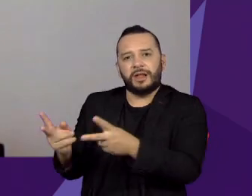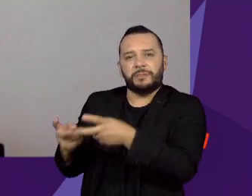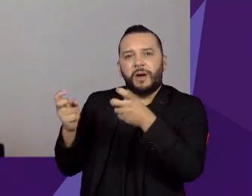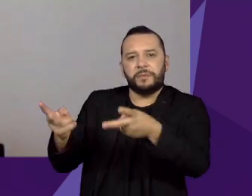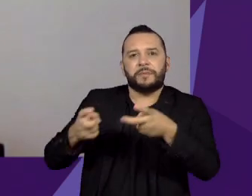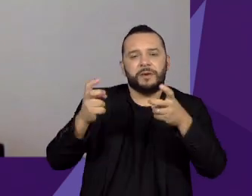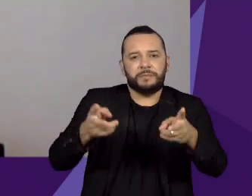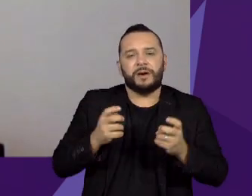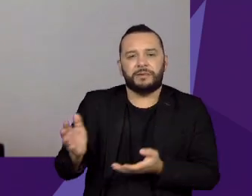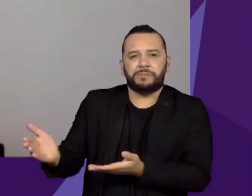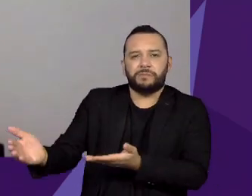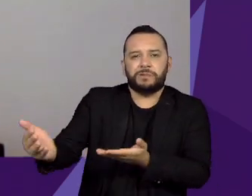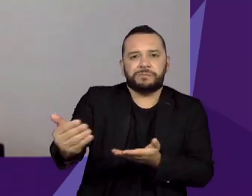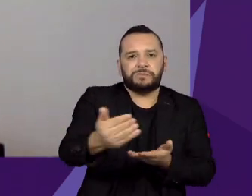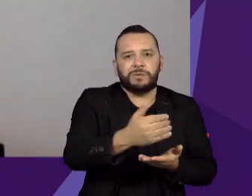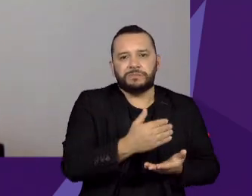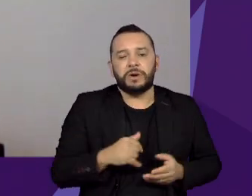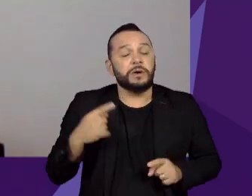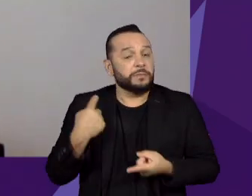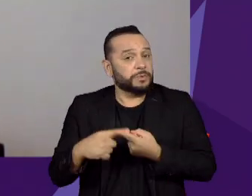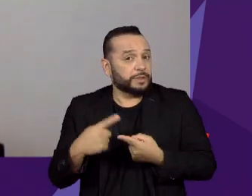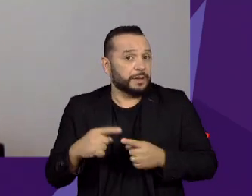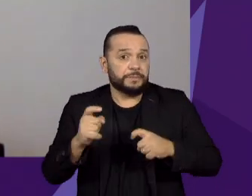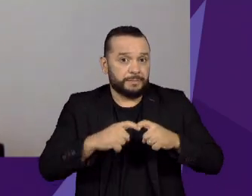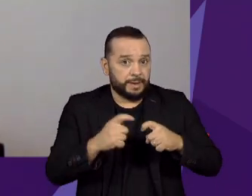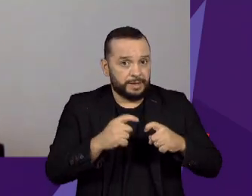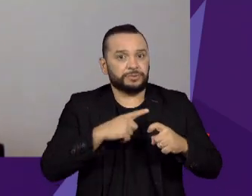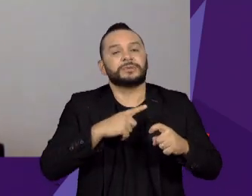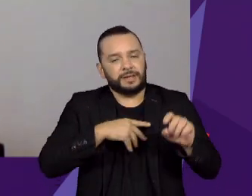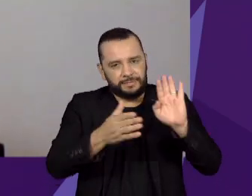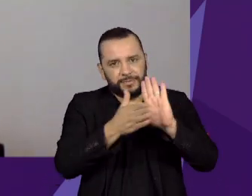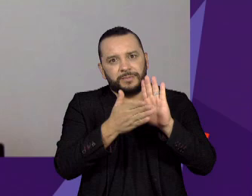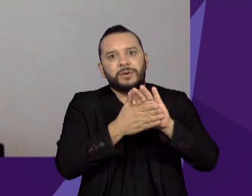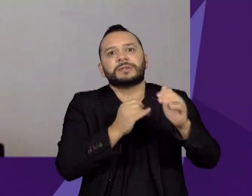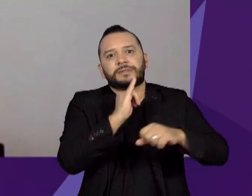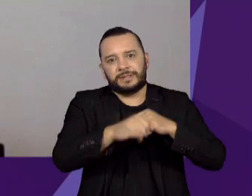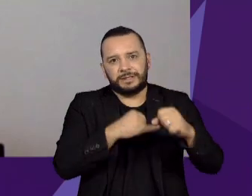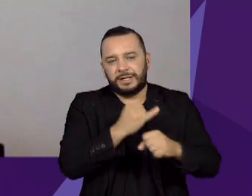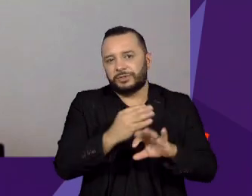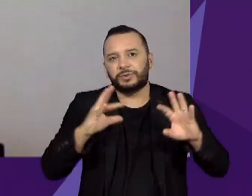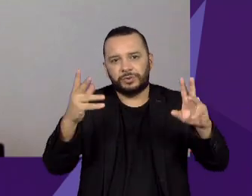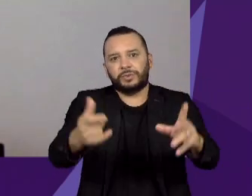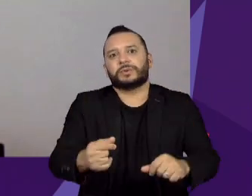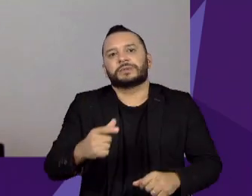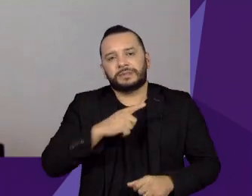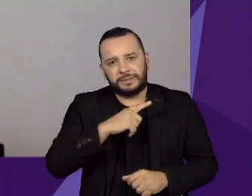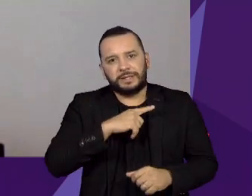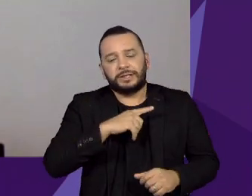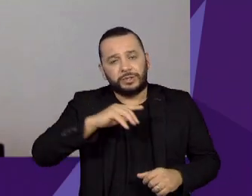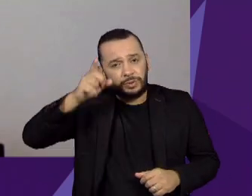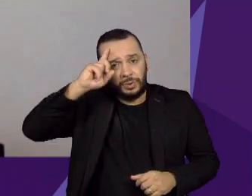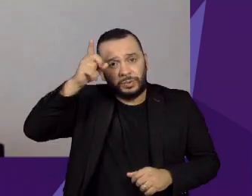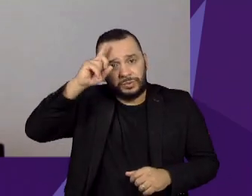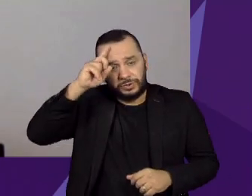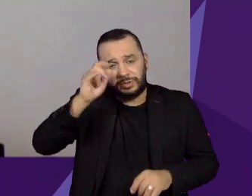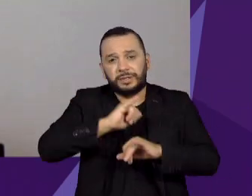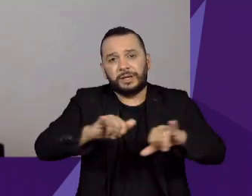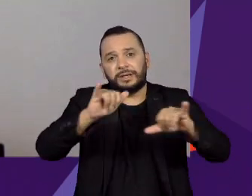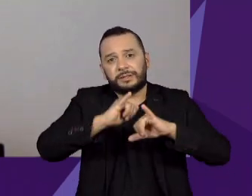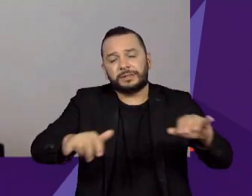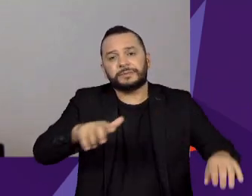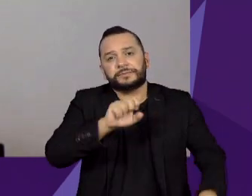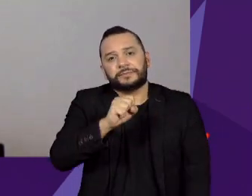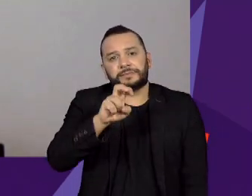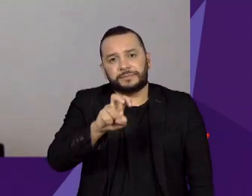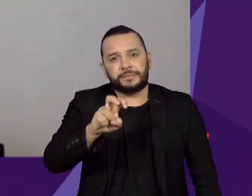na internet agora, o pessoal que propõe tratamento precoce, eles estão todos fazendo narrativas diárias, porque como você tem